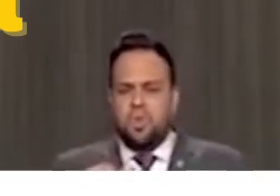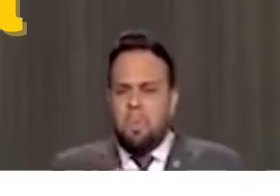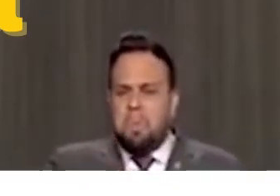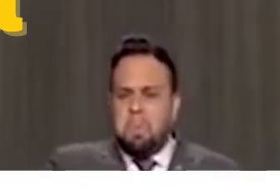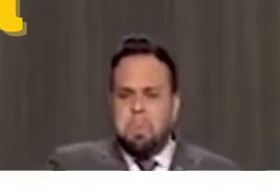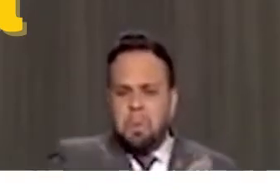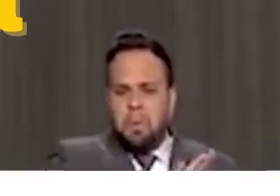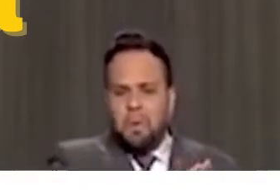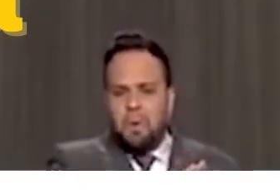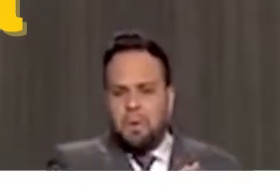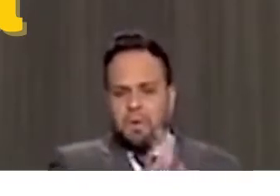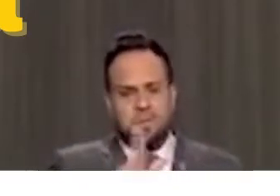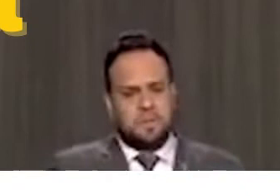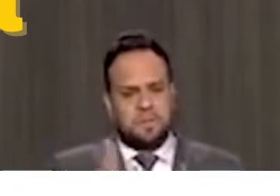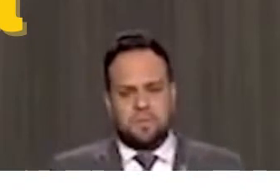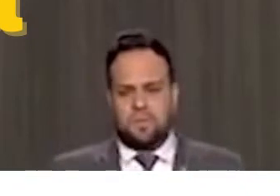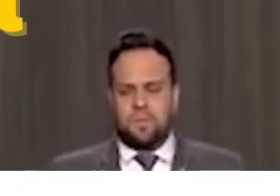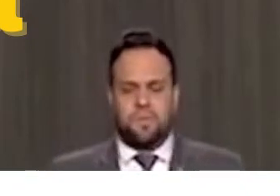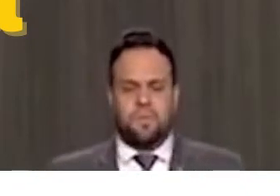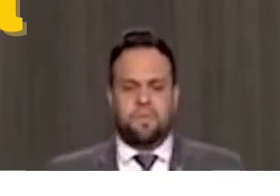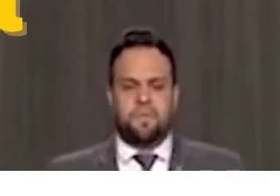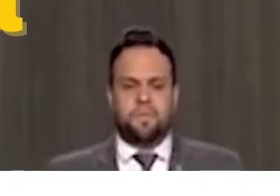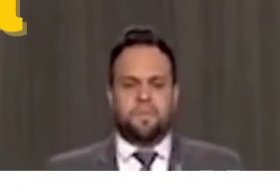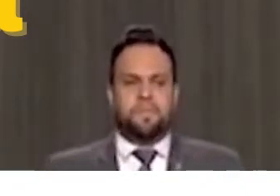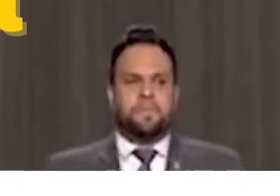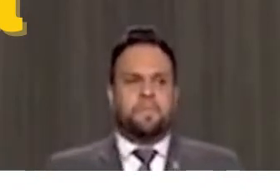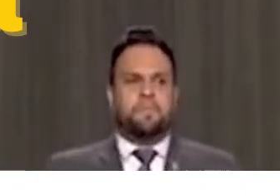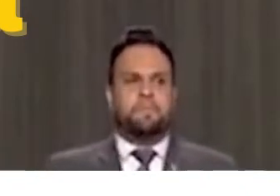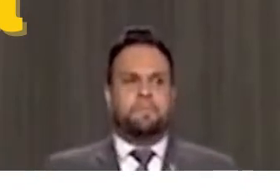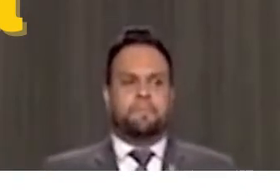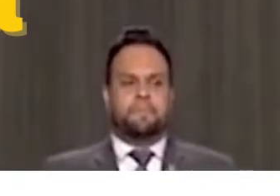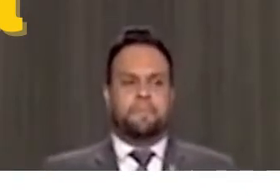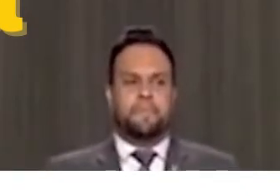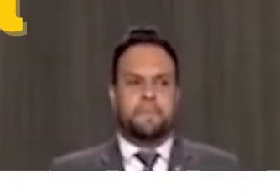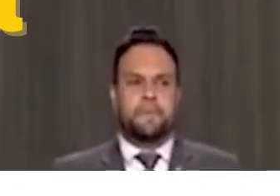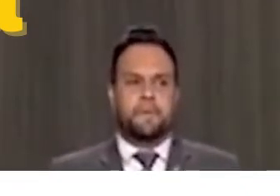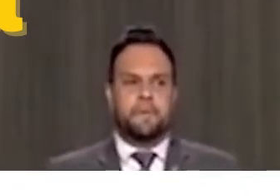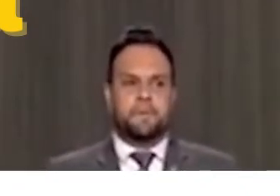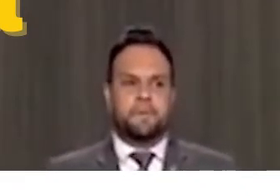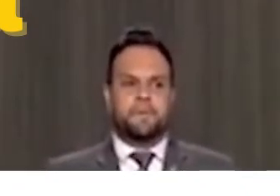imprensa. Senhor Guilherme